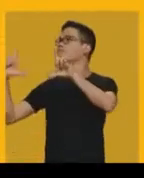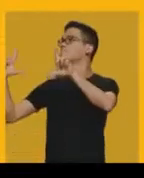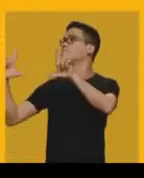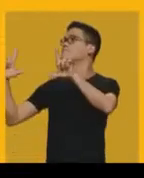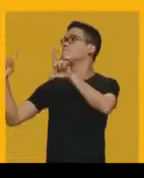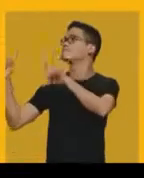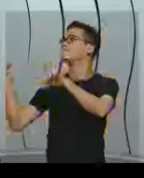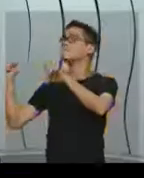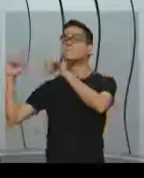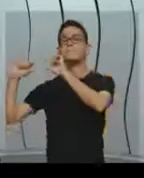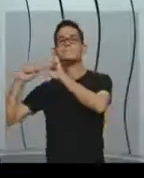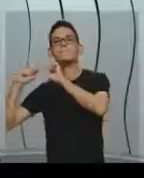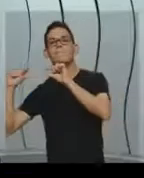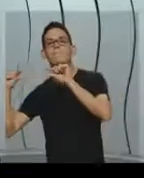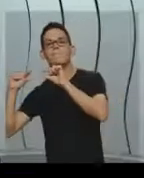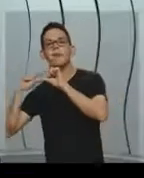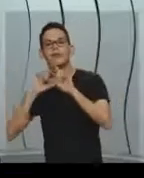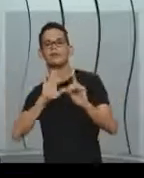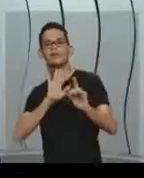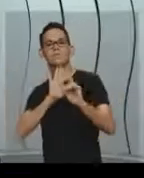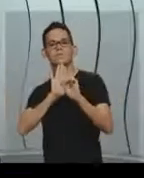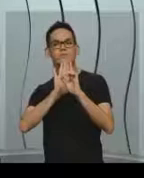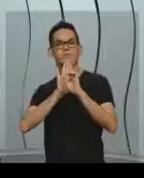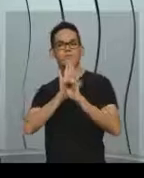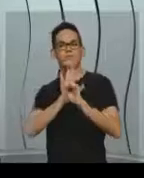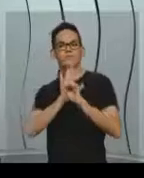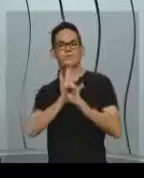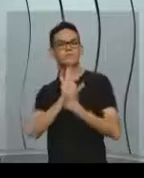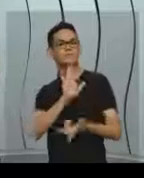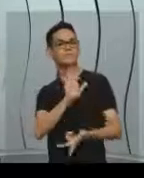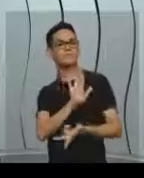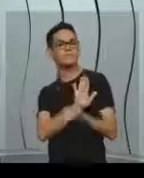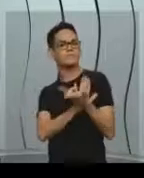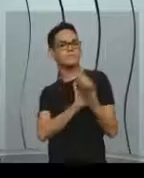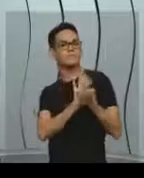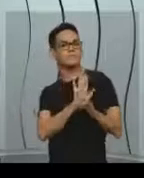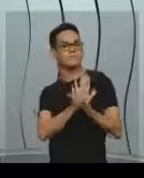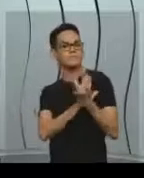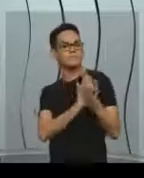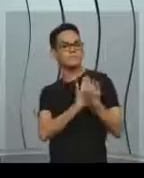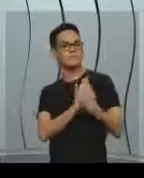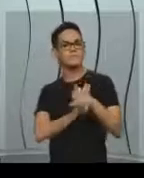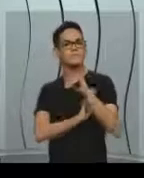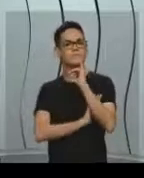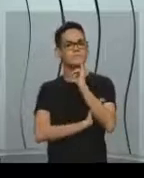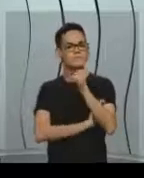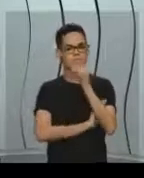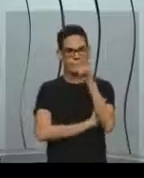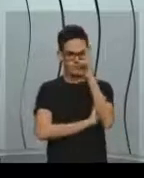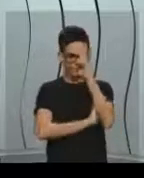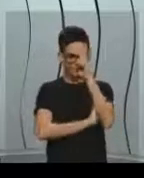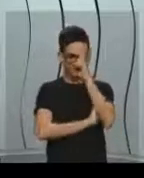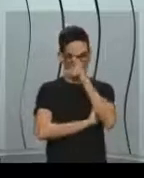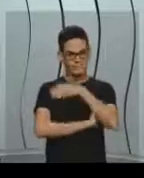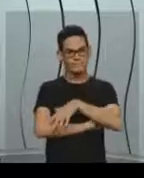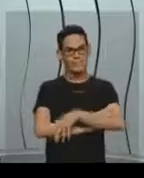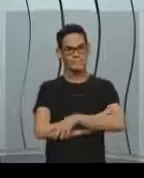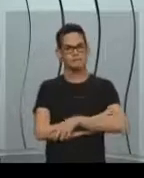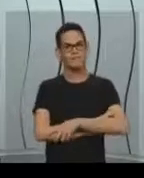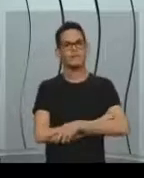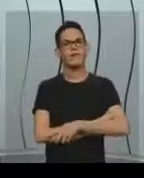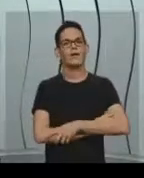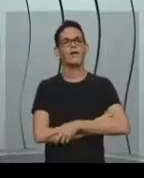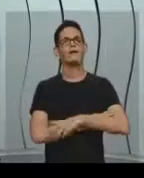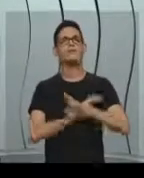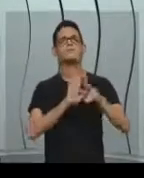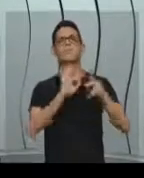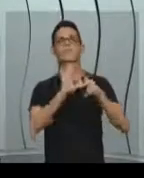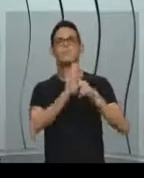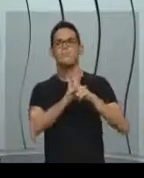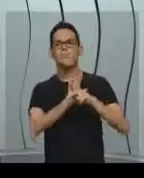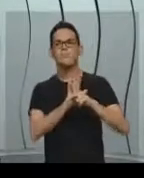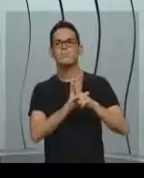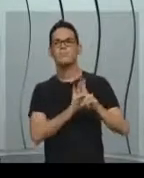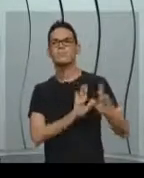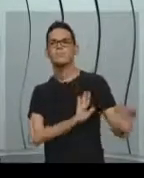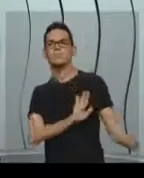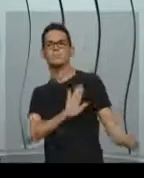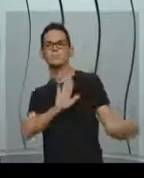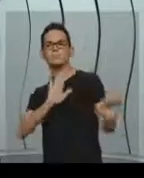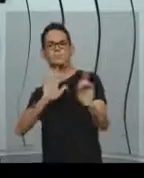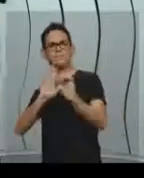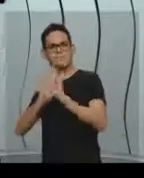dos personagens, e o desenho dentro dos quadradinhos sobre essa cena.